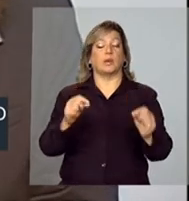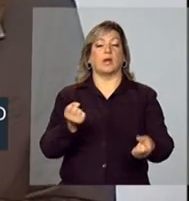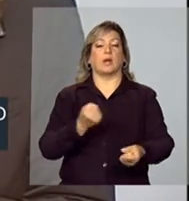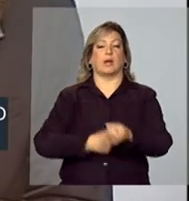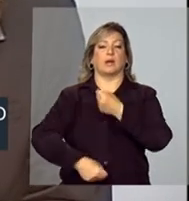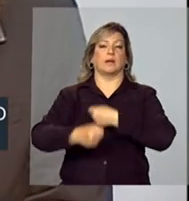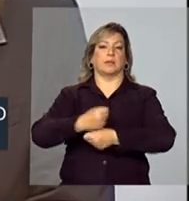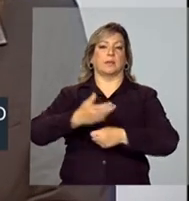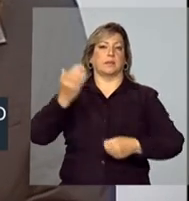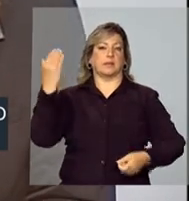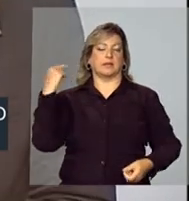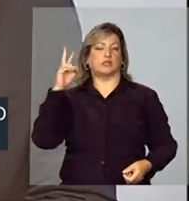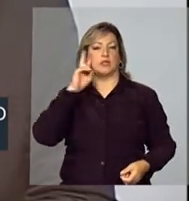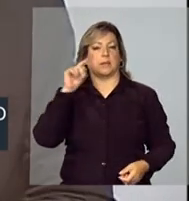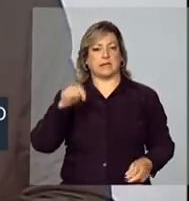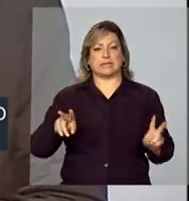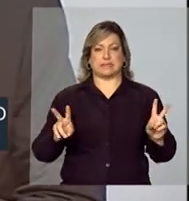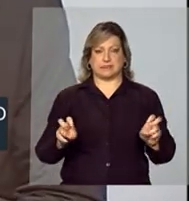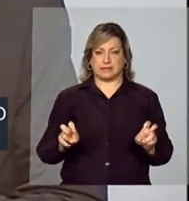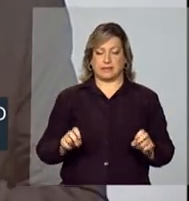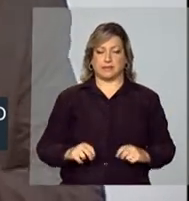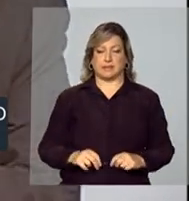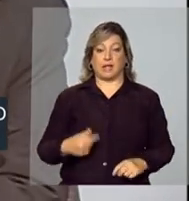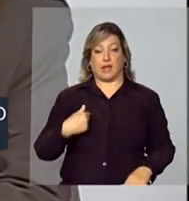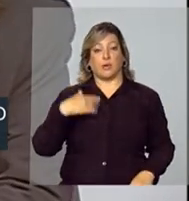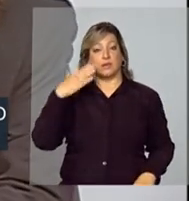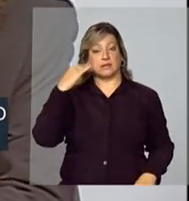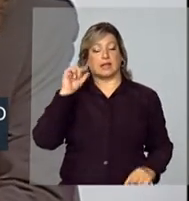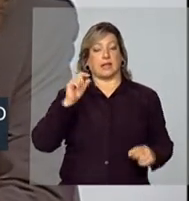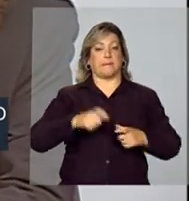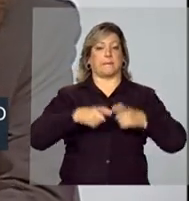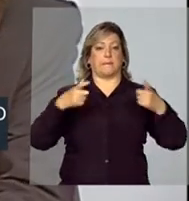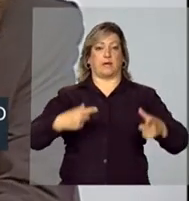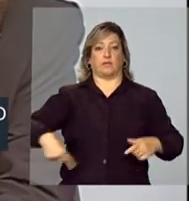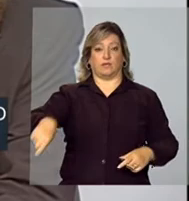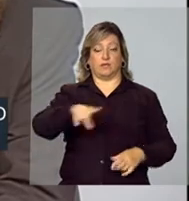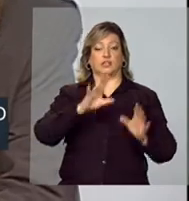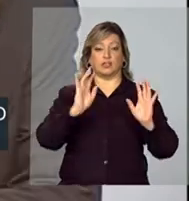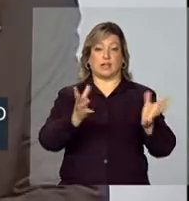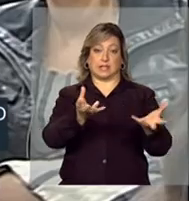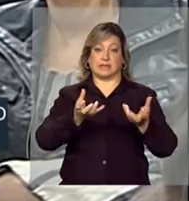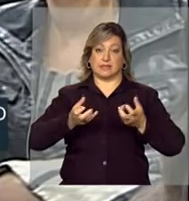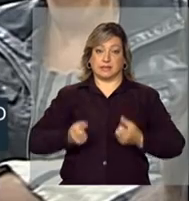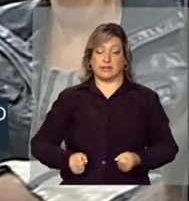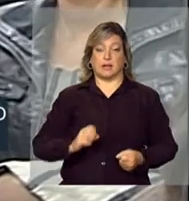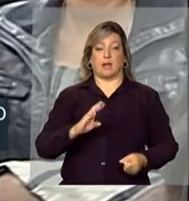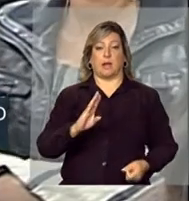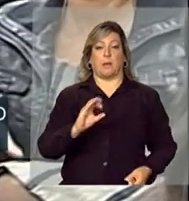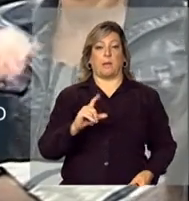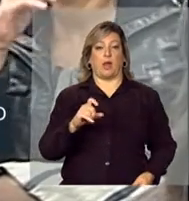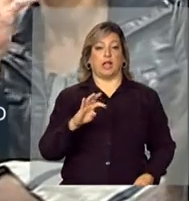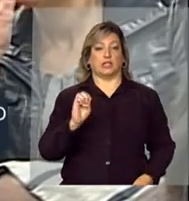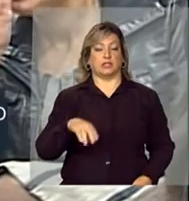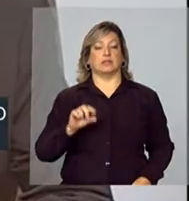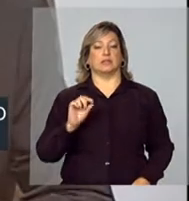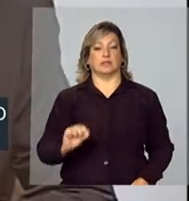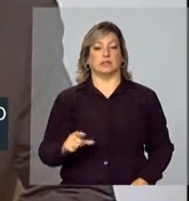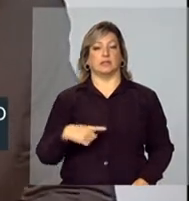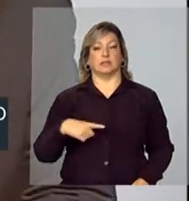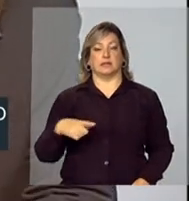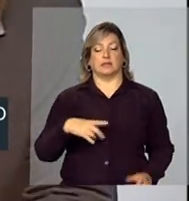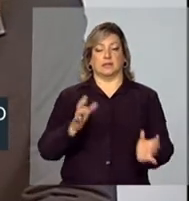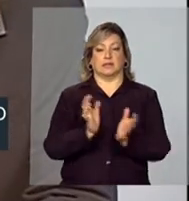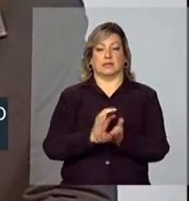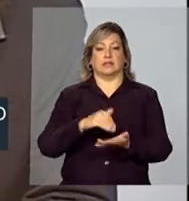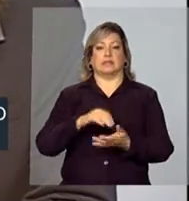em termos de Defesa do Consumidor então eu sei que a maioria de vocês já receberam o boletim que a equipe da Coordenação Geral do